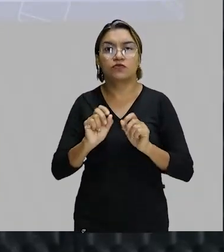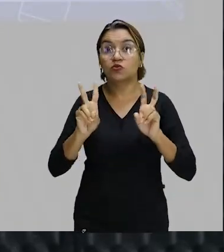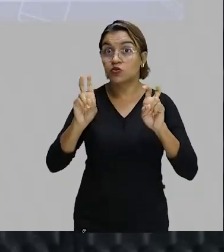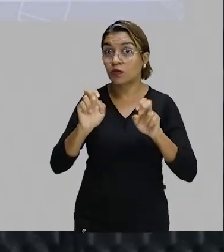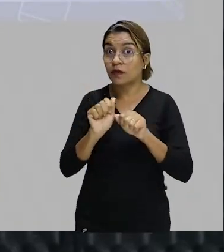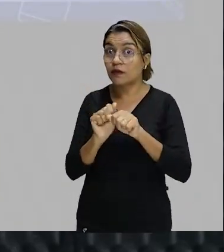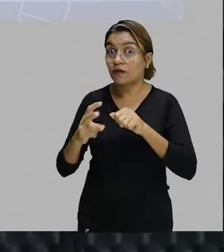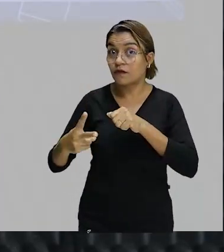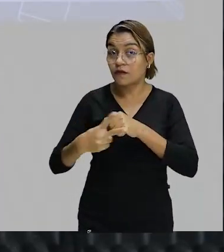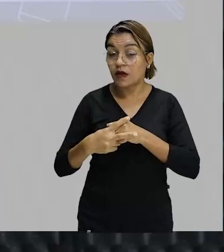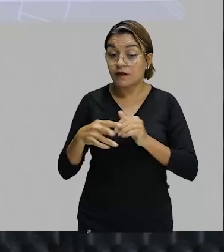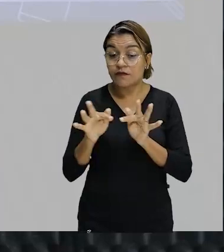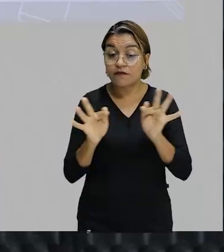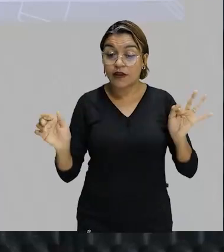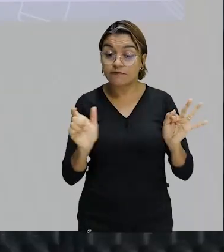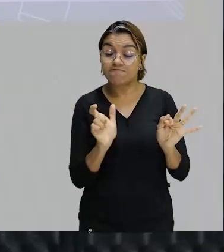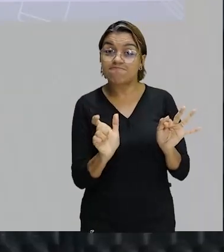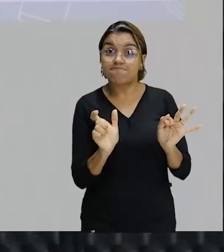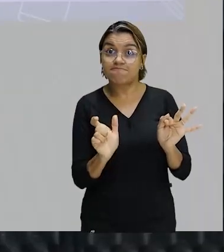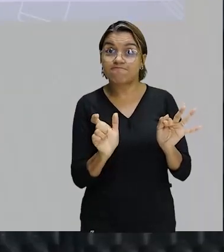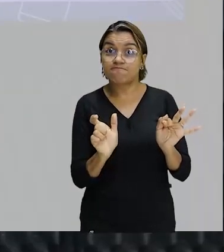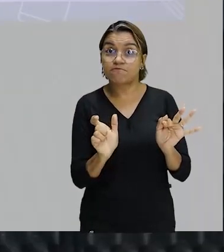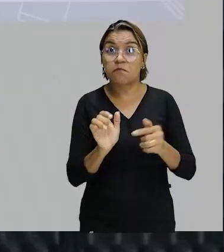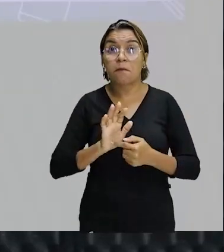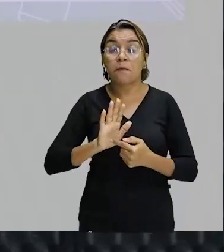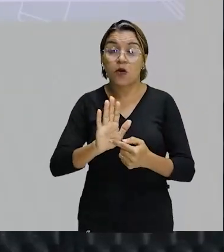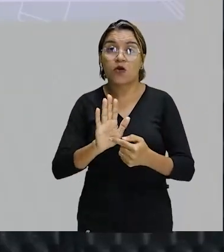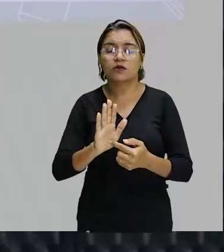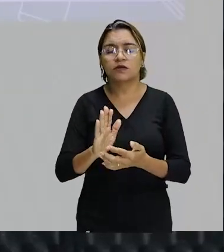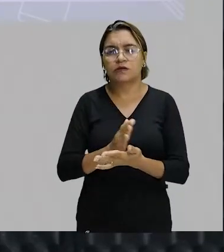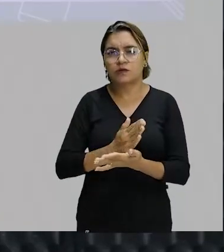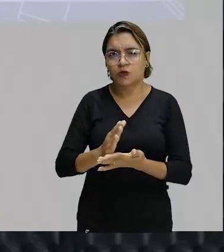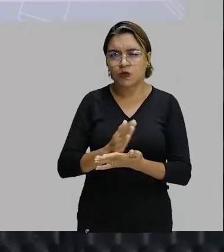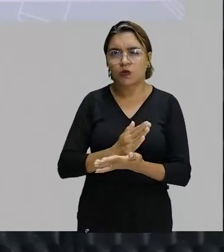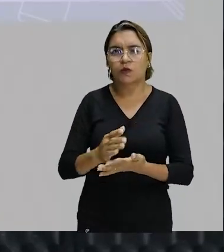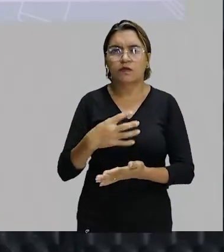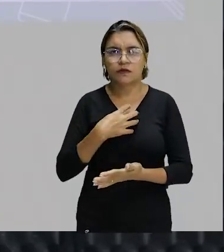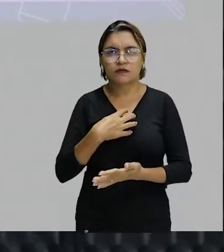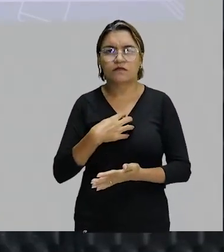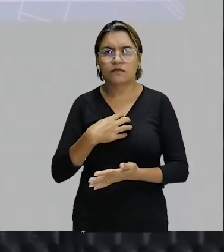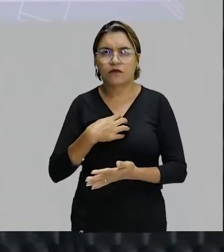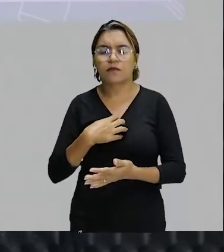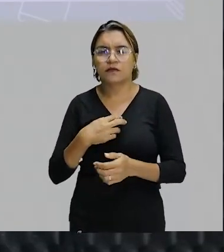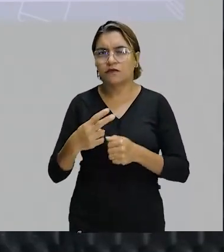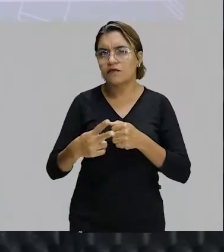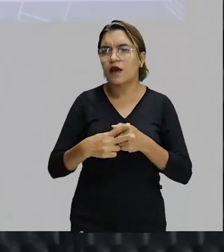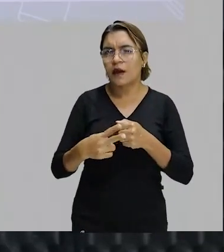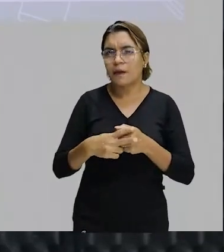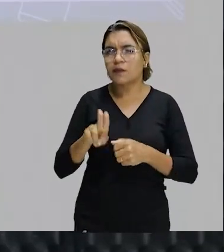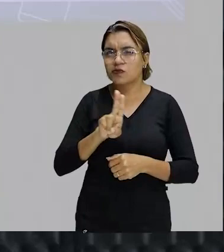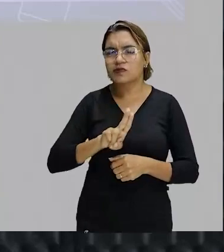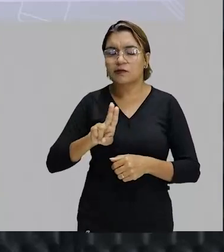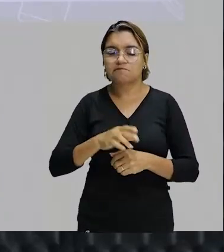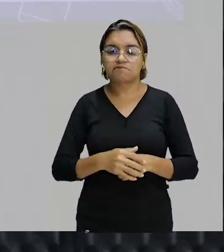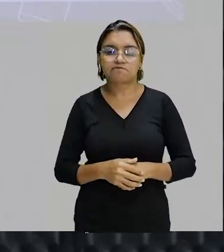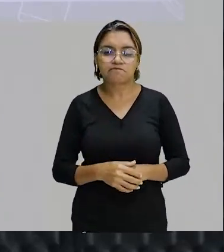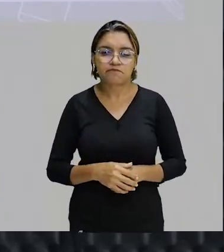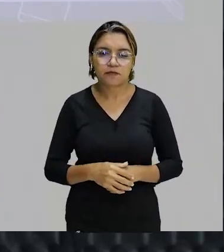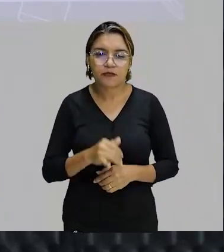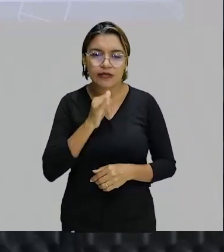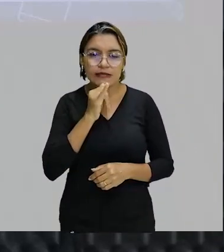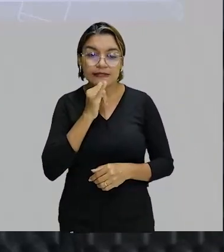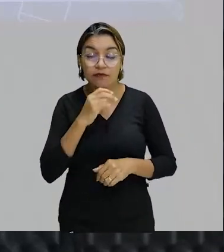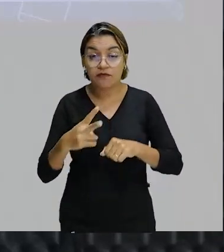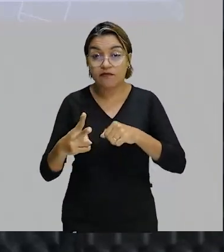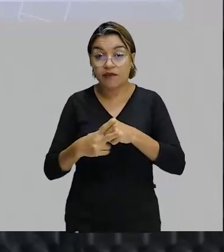que são posicionados no meio da sentença, eu vou demonstrar alguns casos considerando os verbos da oração. Então, por exemplo, quando você tem